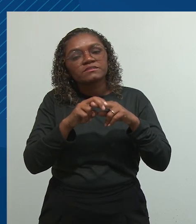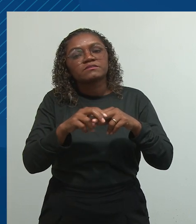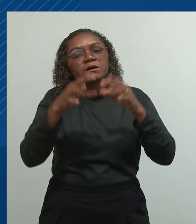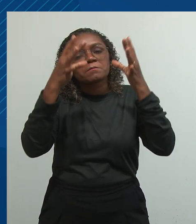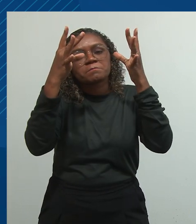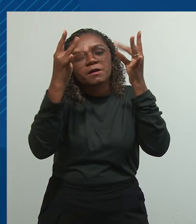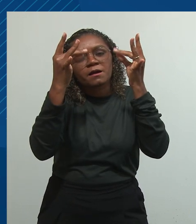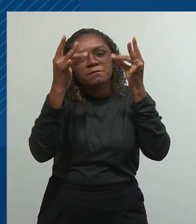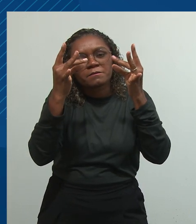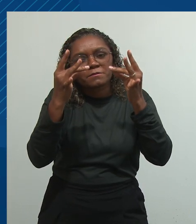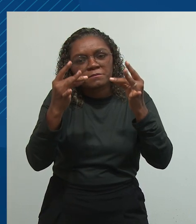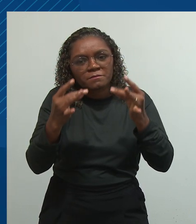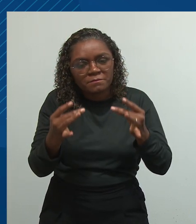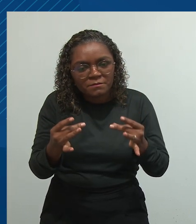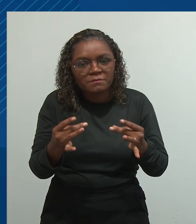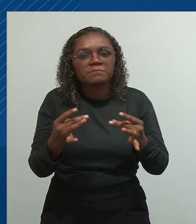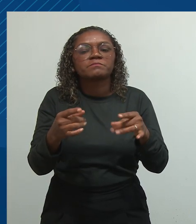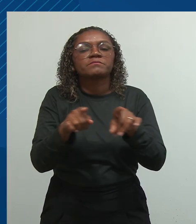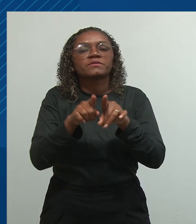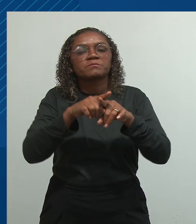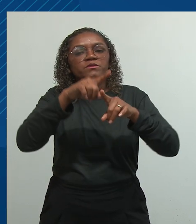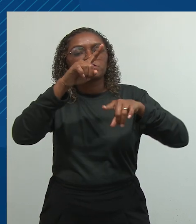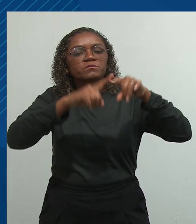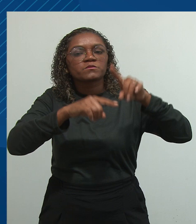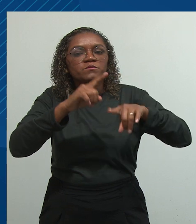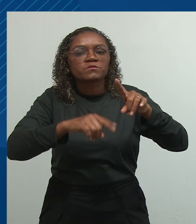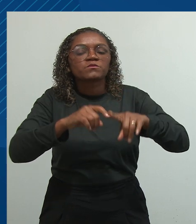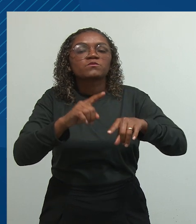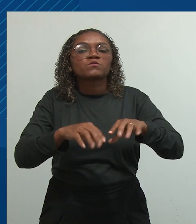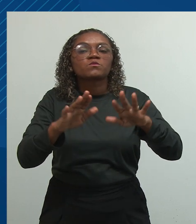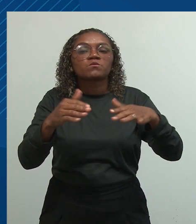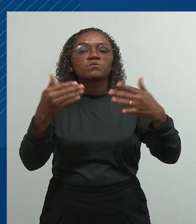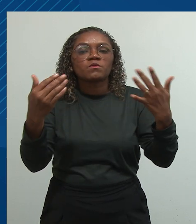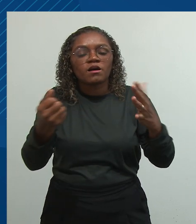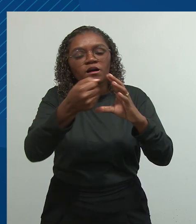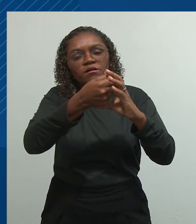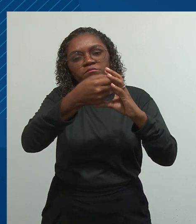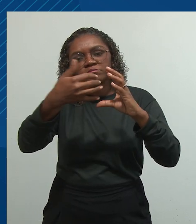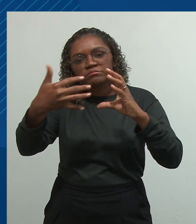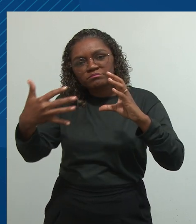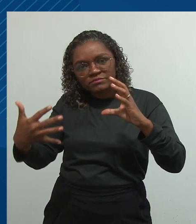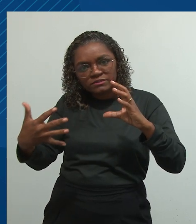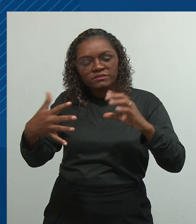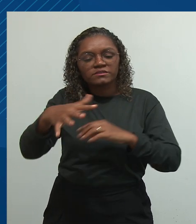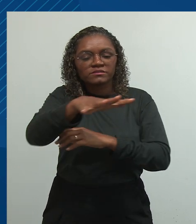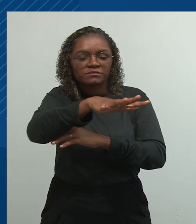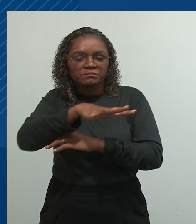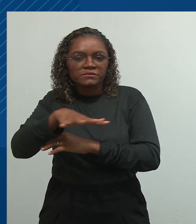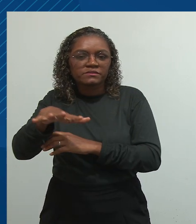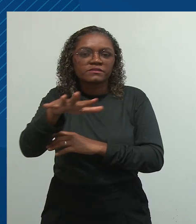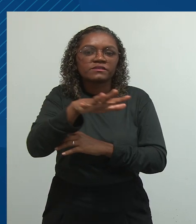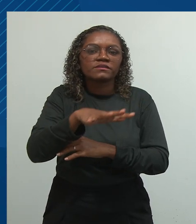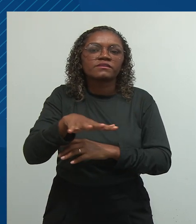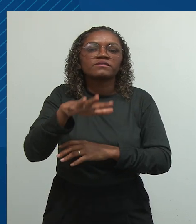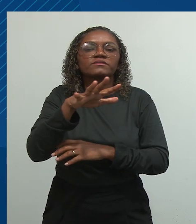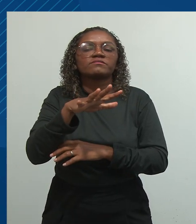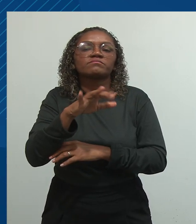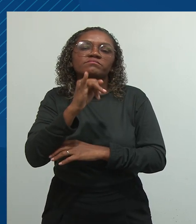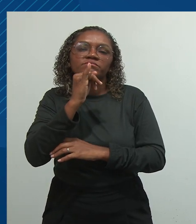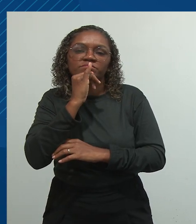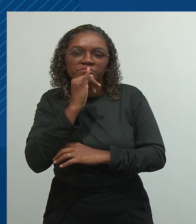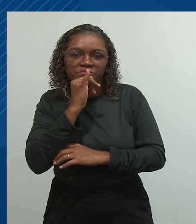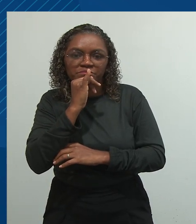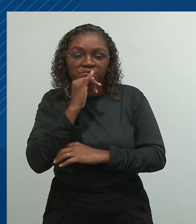detalhes. Você precisa esgotar esse objeto, esgotar todas essas características, o ambiente, né? Por exemplo, o ambiente